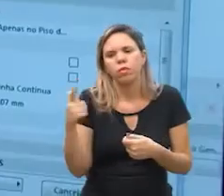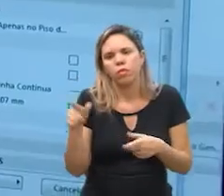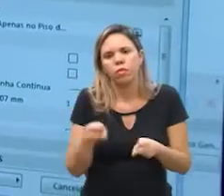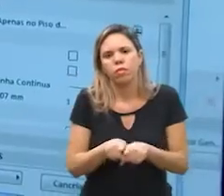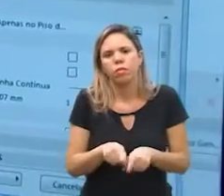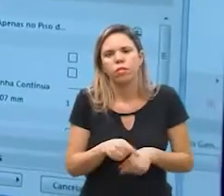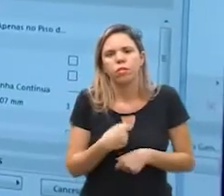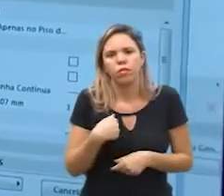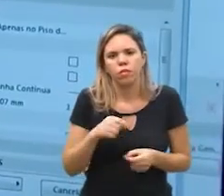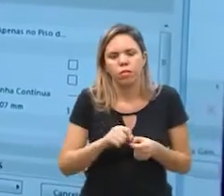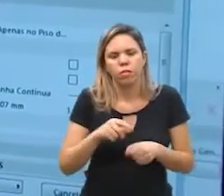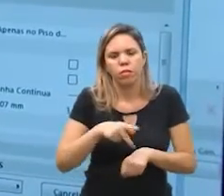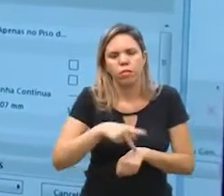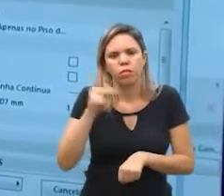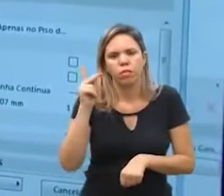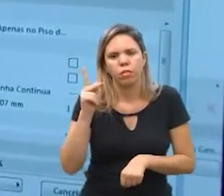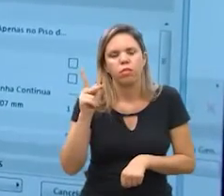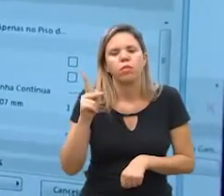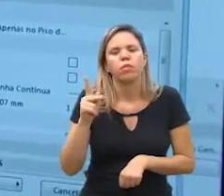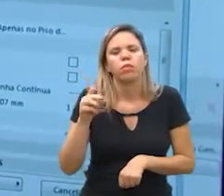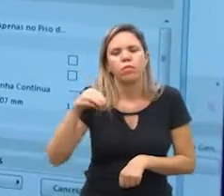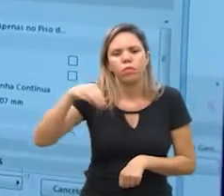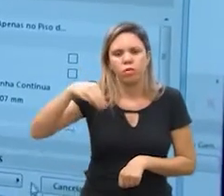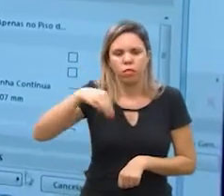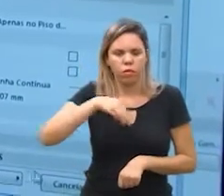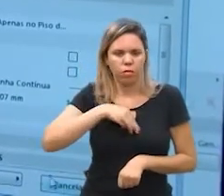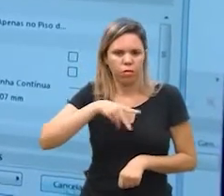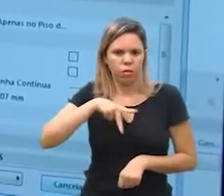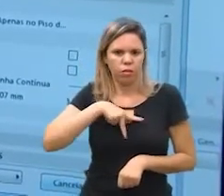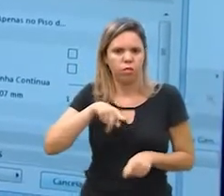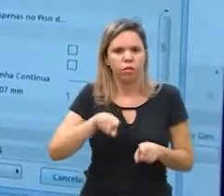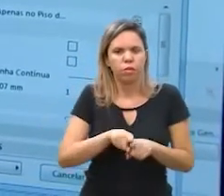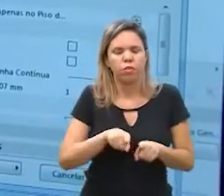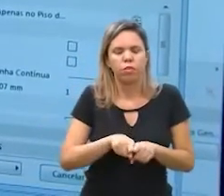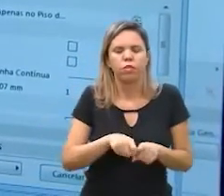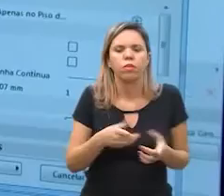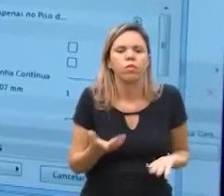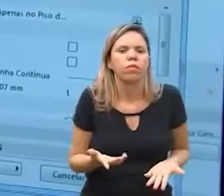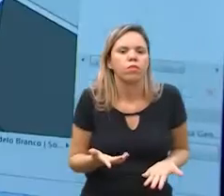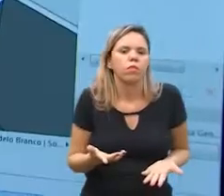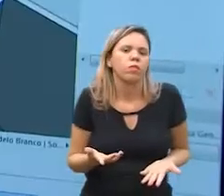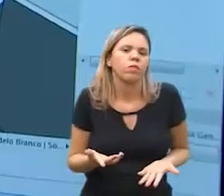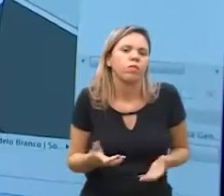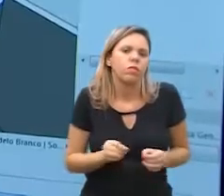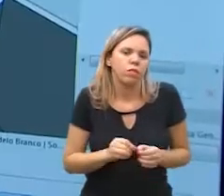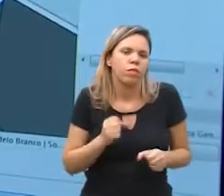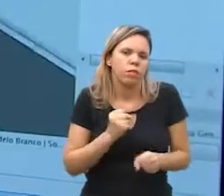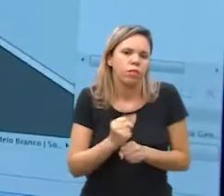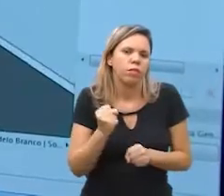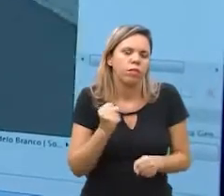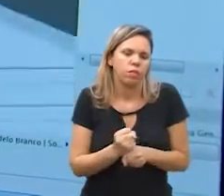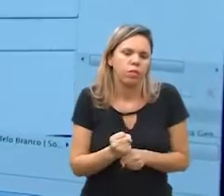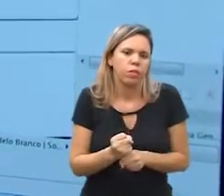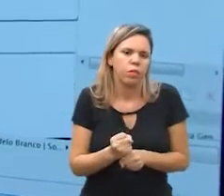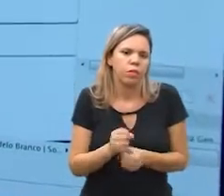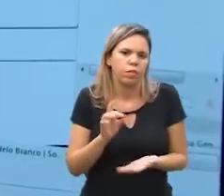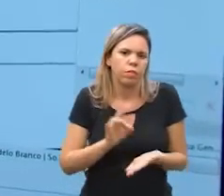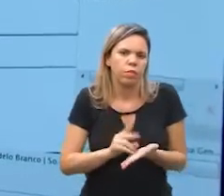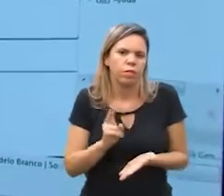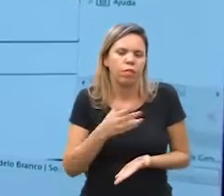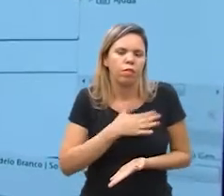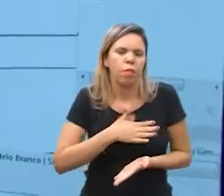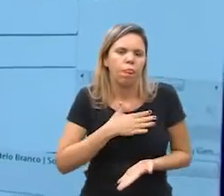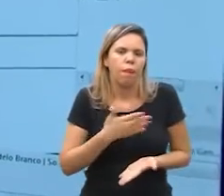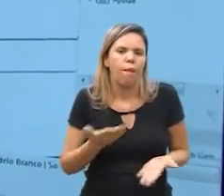né? Eu fiz pós no Mackenzie, fiz especialização no Mackenzie em gestão de obras, né? Que foi uma parte que realmente eu sempre